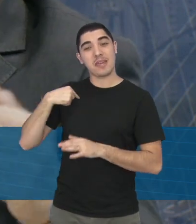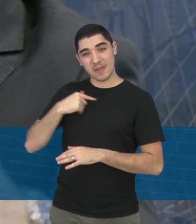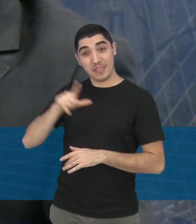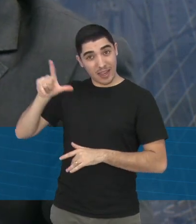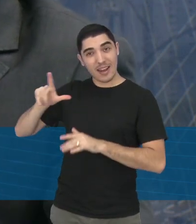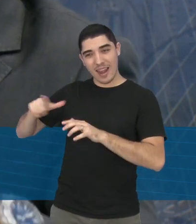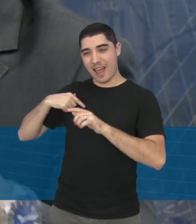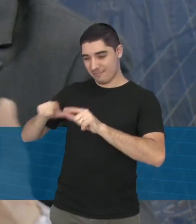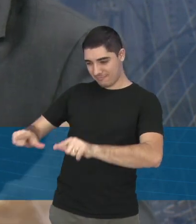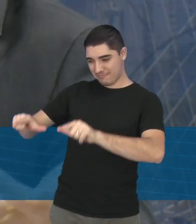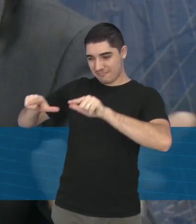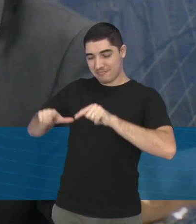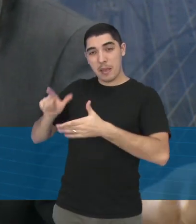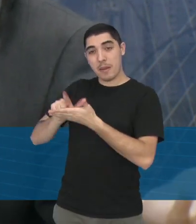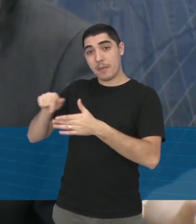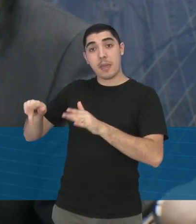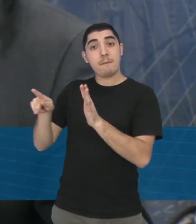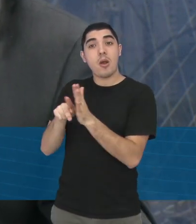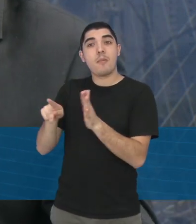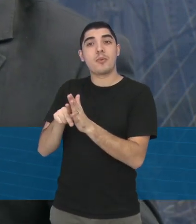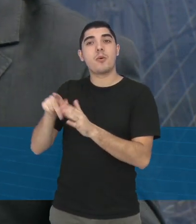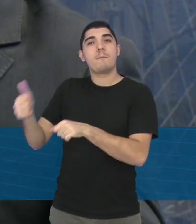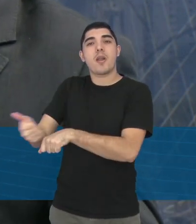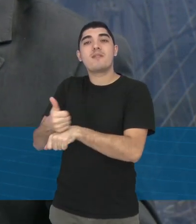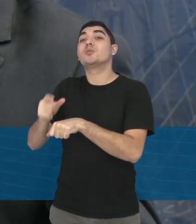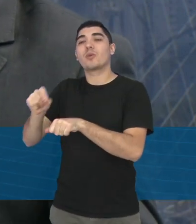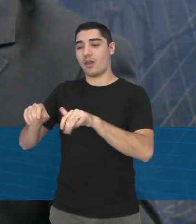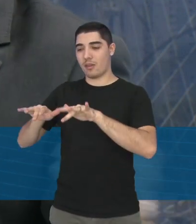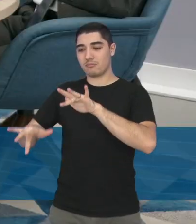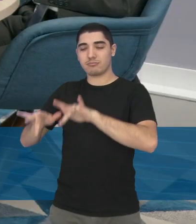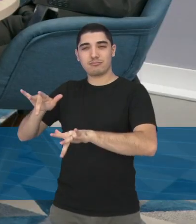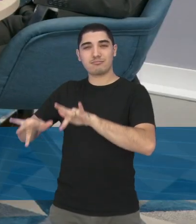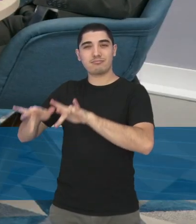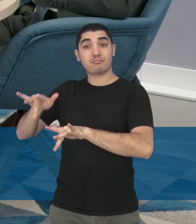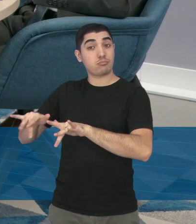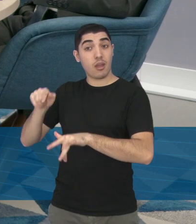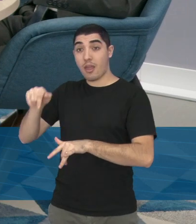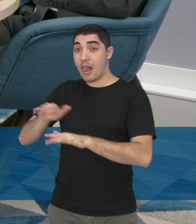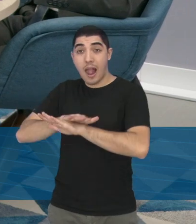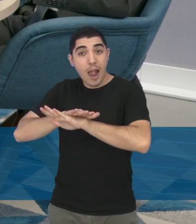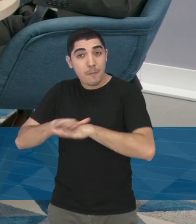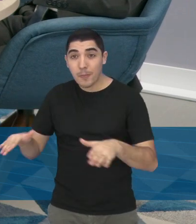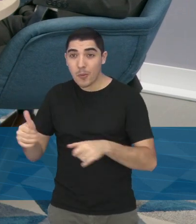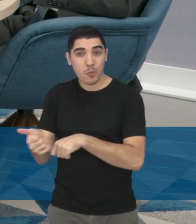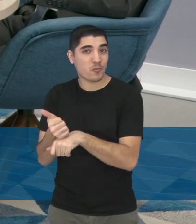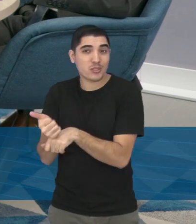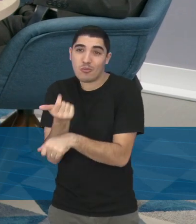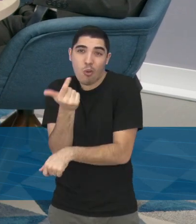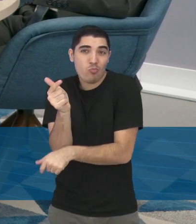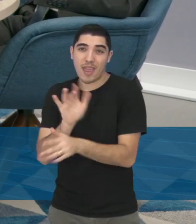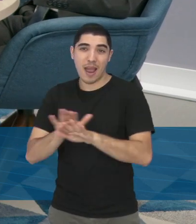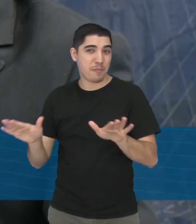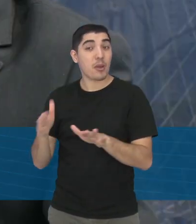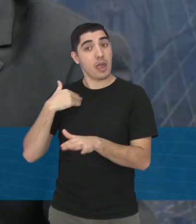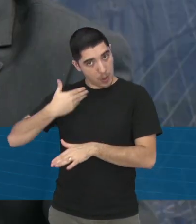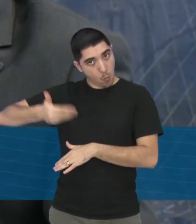lá no escritório lá o meu diploma de datilografia. É uma profissão morta. Claro. Né? Então, principalmente nos dias de